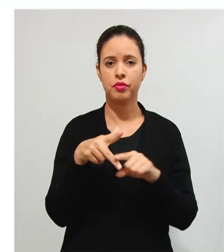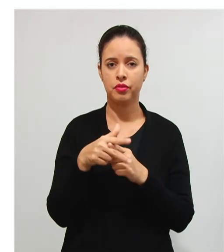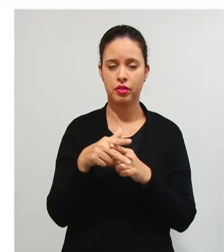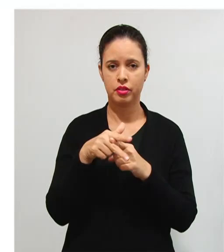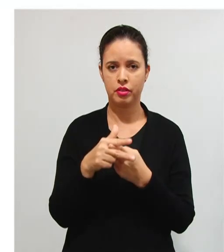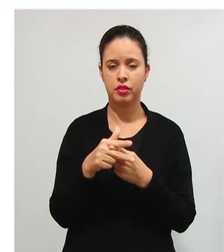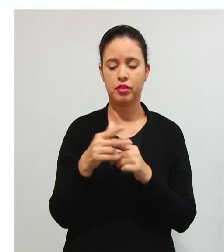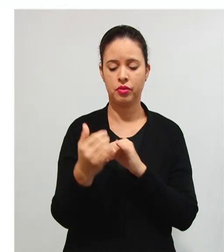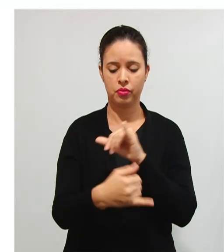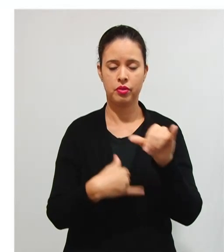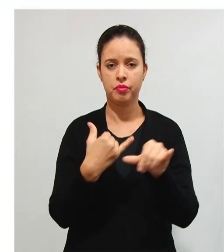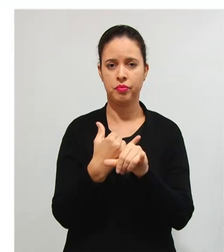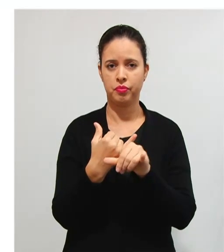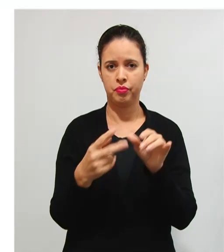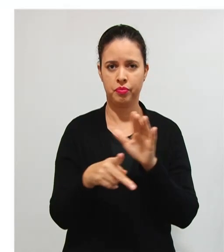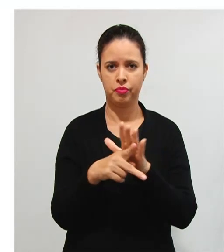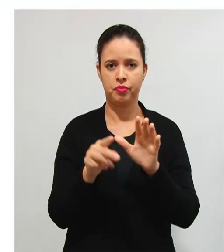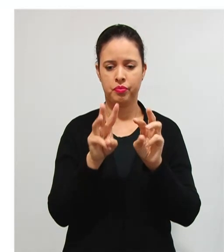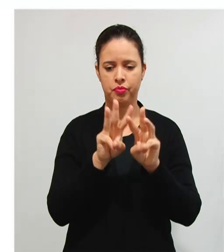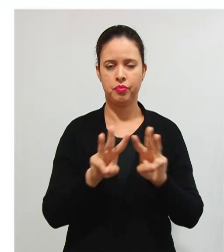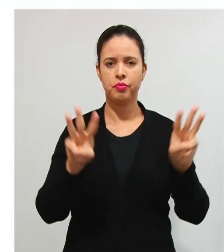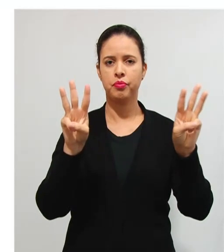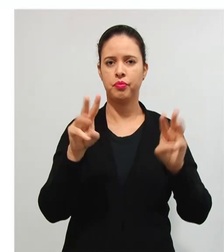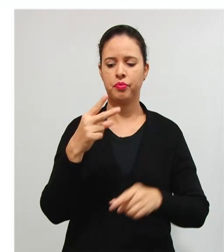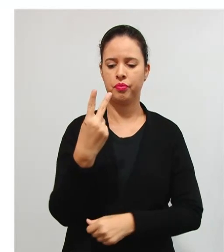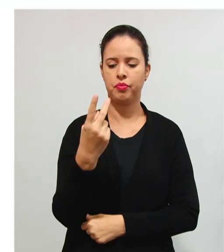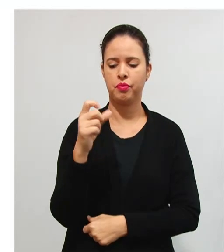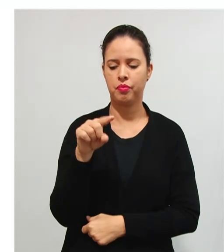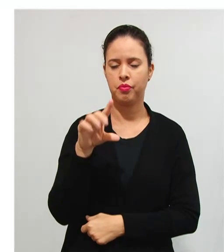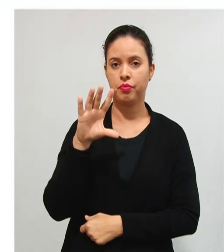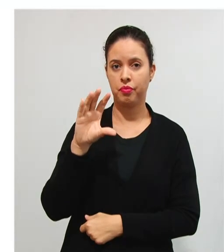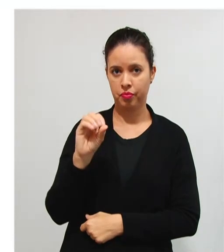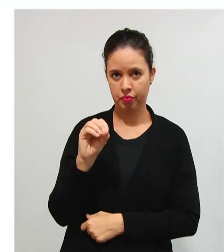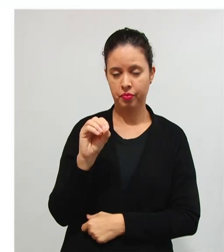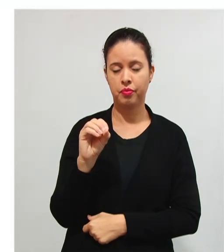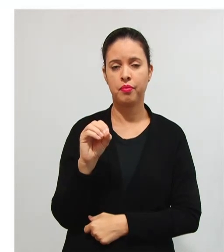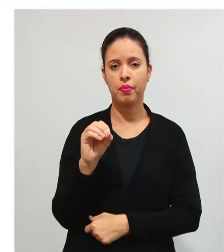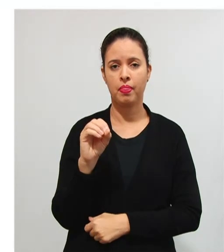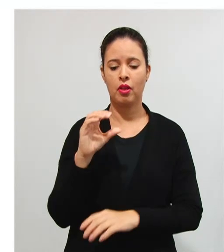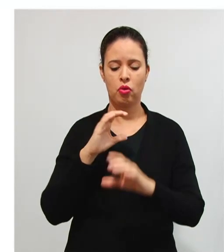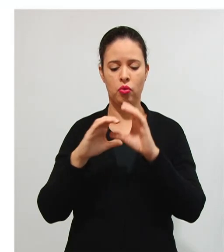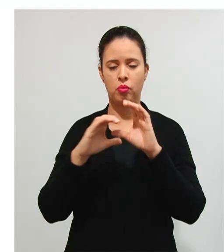da Web 2.0. São ferramentas que permitem a ou